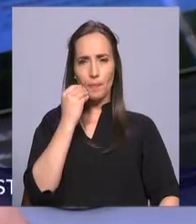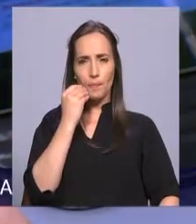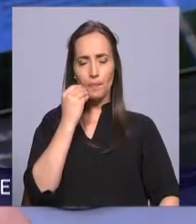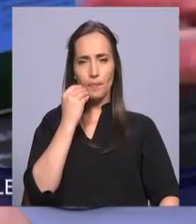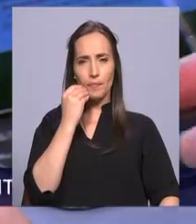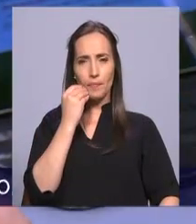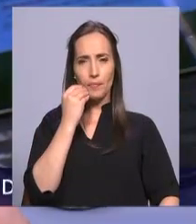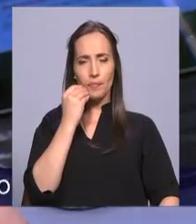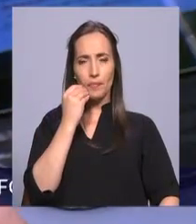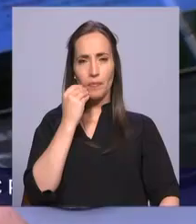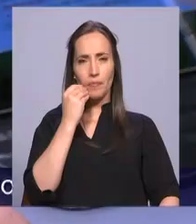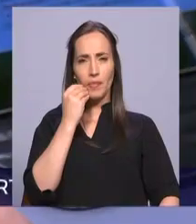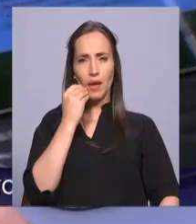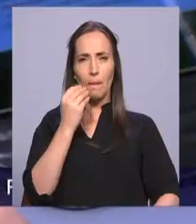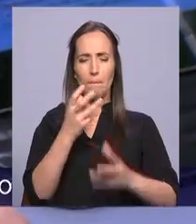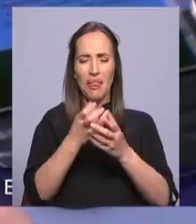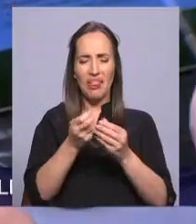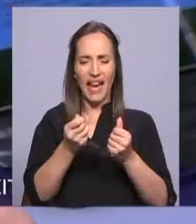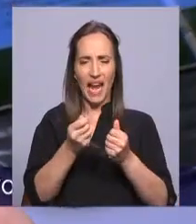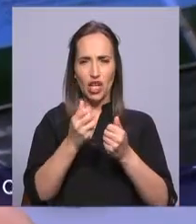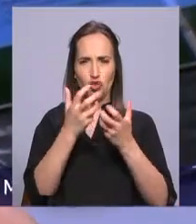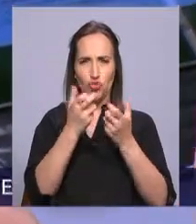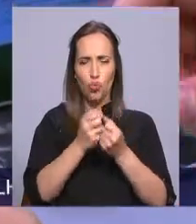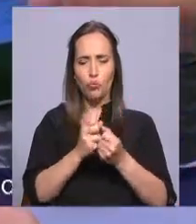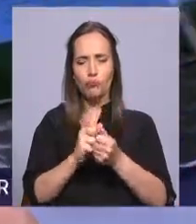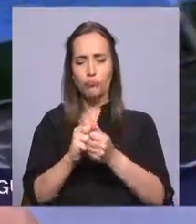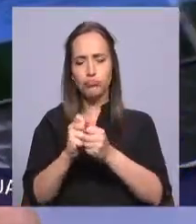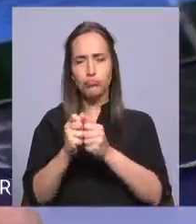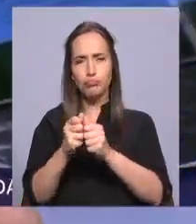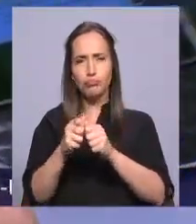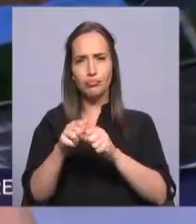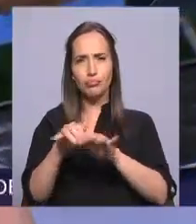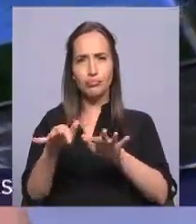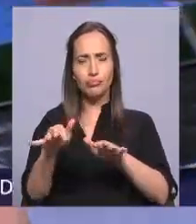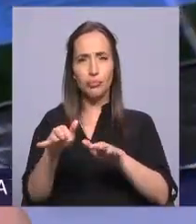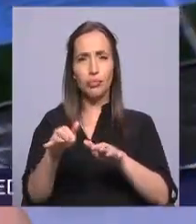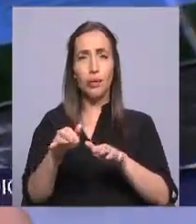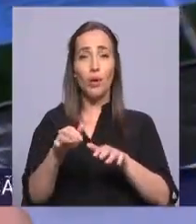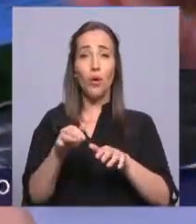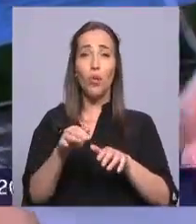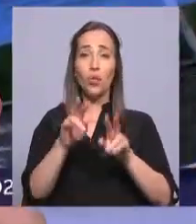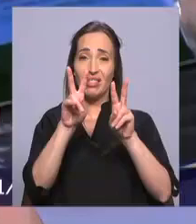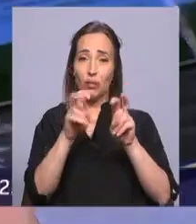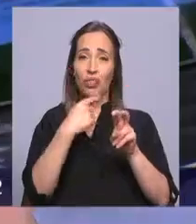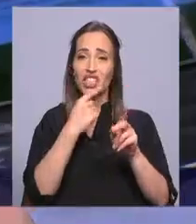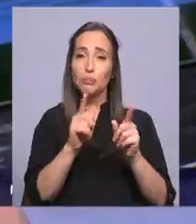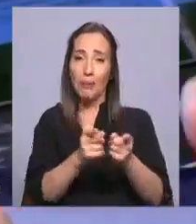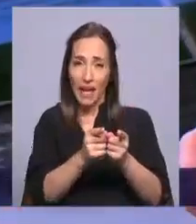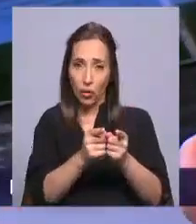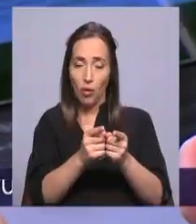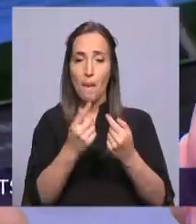continuou a energia escura e a matéria escura a evoluir pelo universo. É pequeno, diz o título, mas é um grandioso livro para perceber